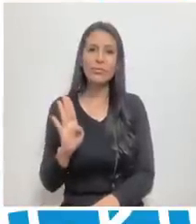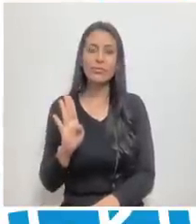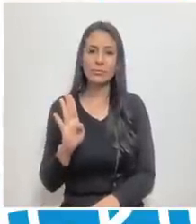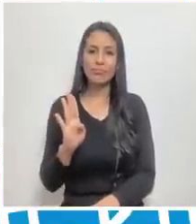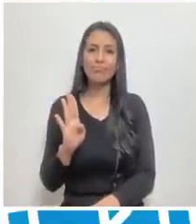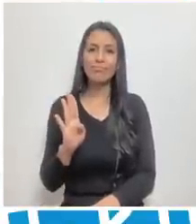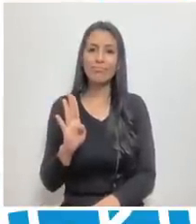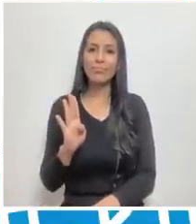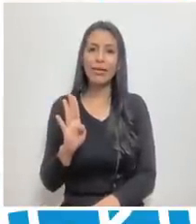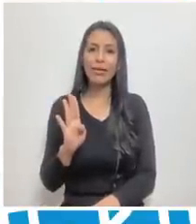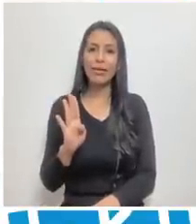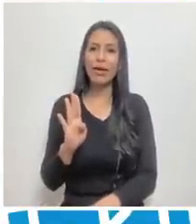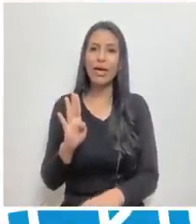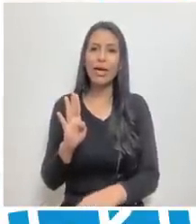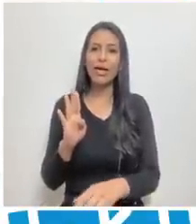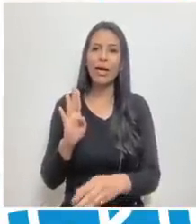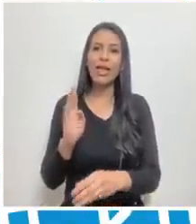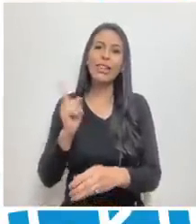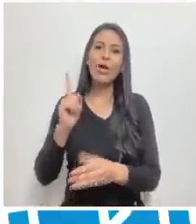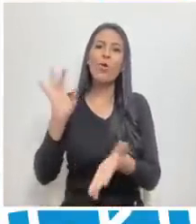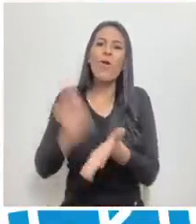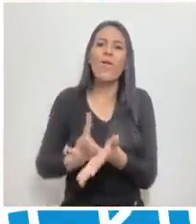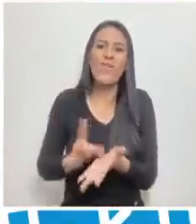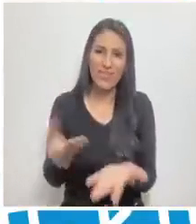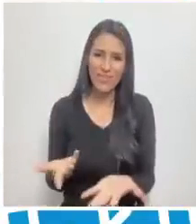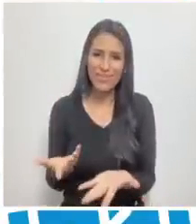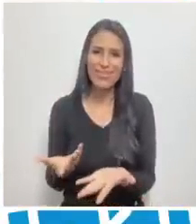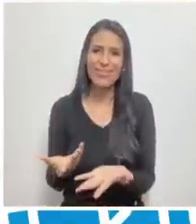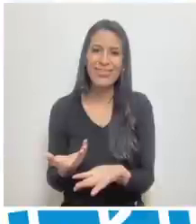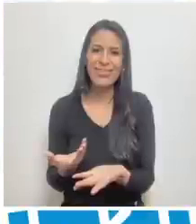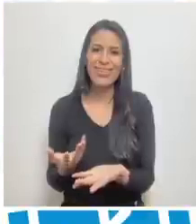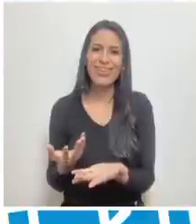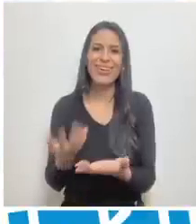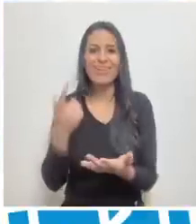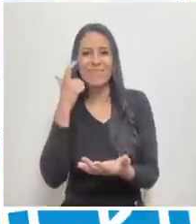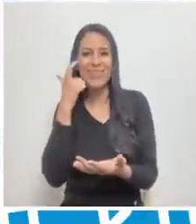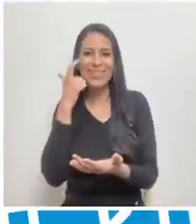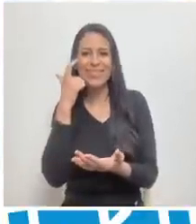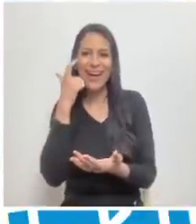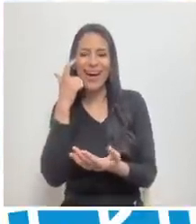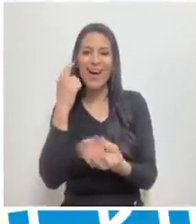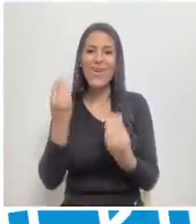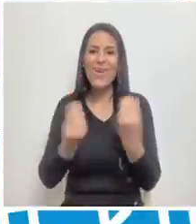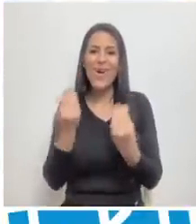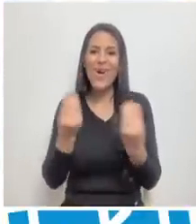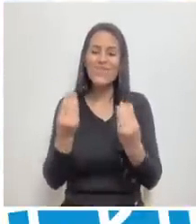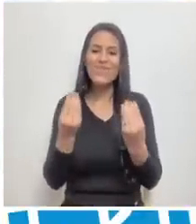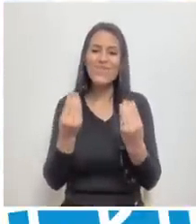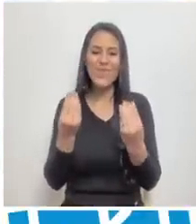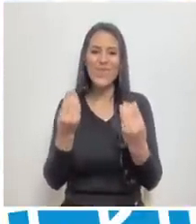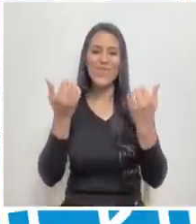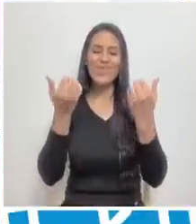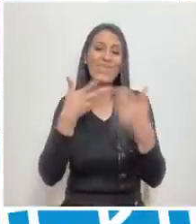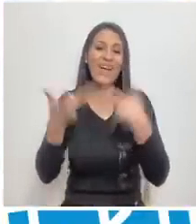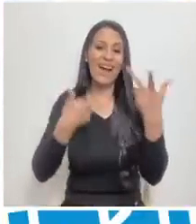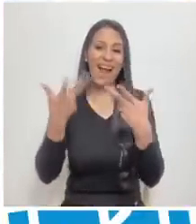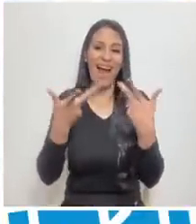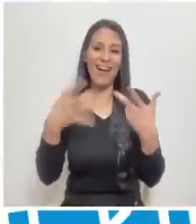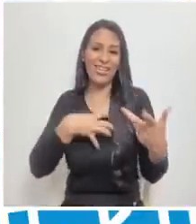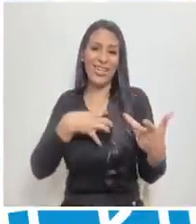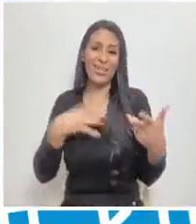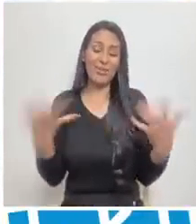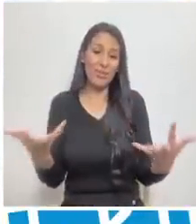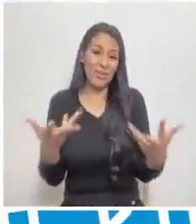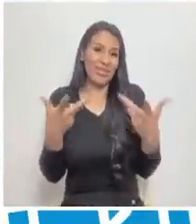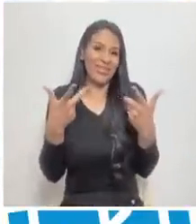assim, não legítimos, para ter uma palavra mais elegante, né? Para fins não